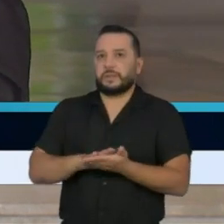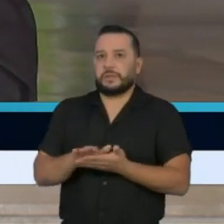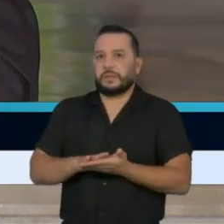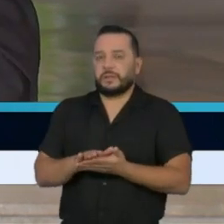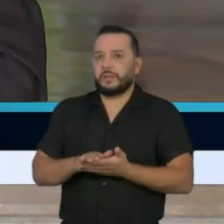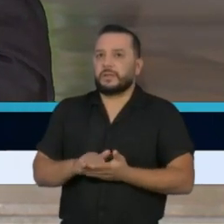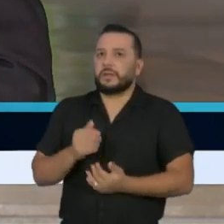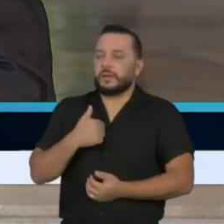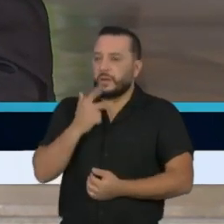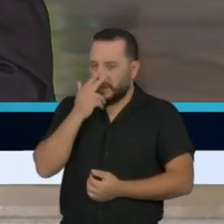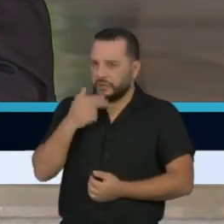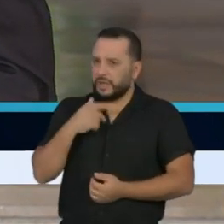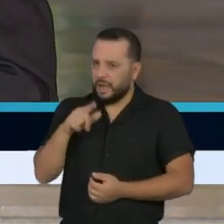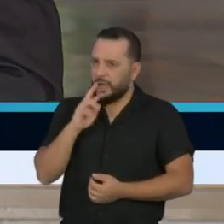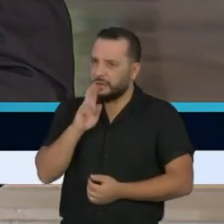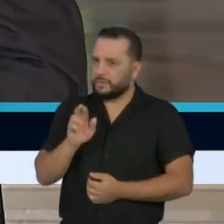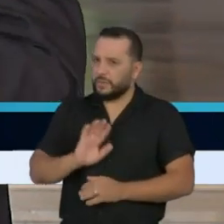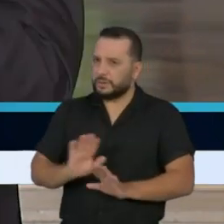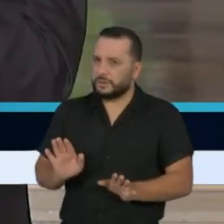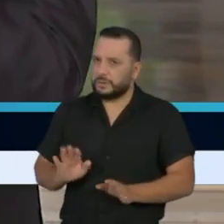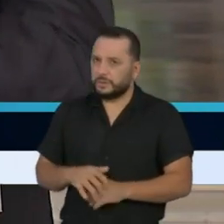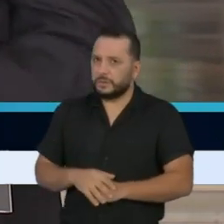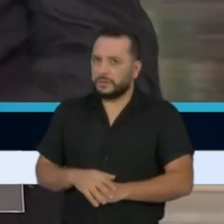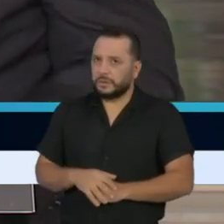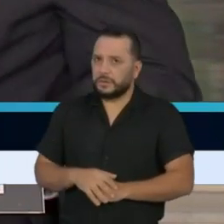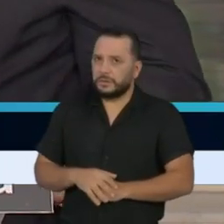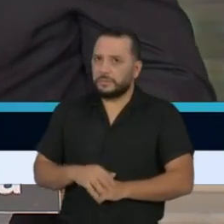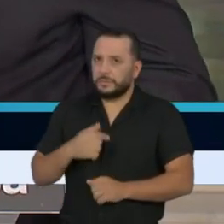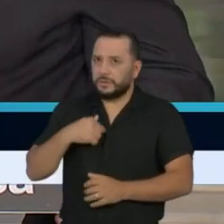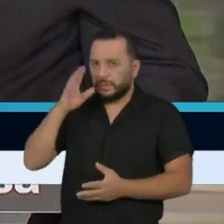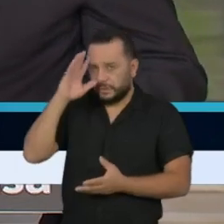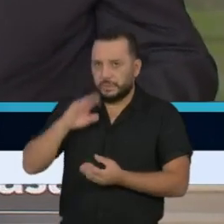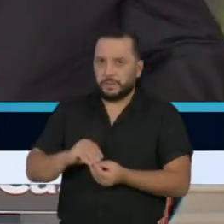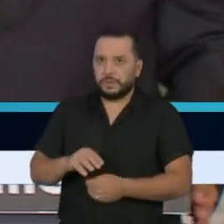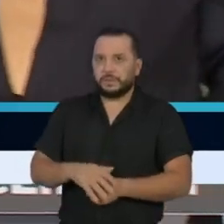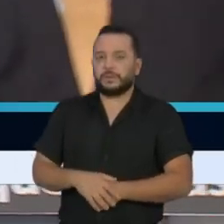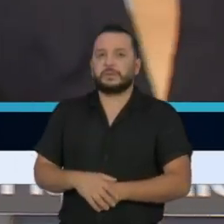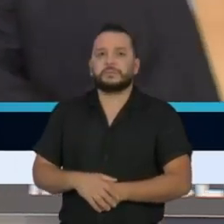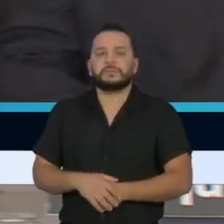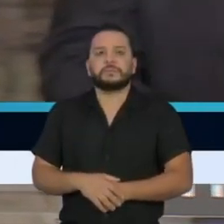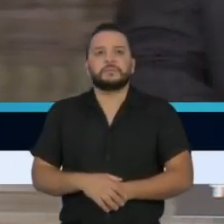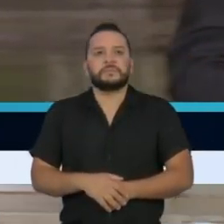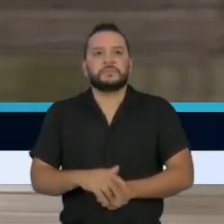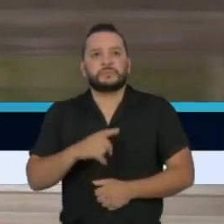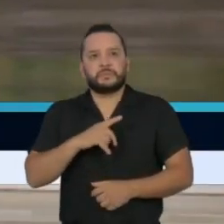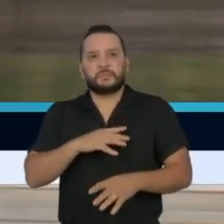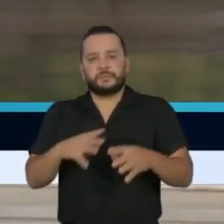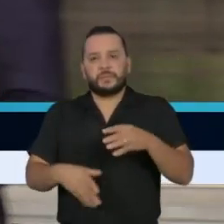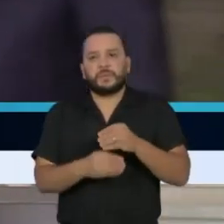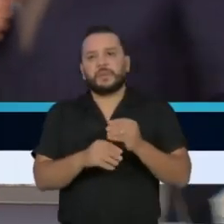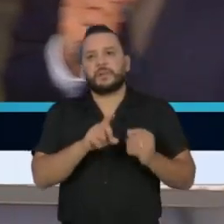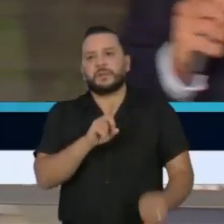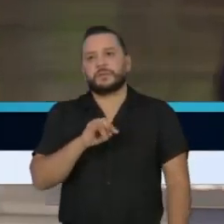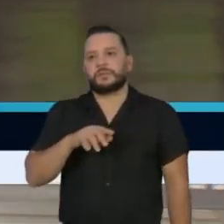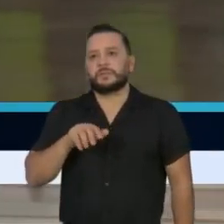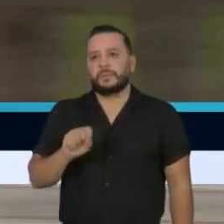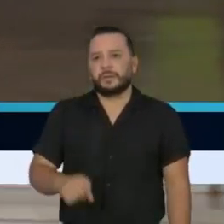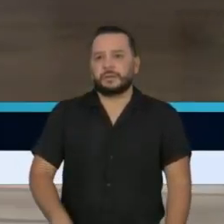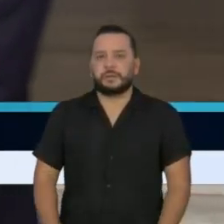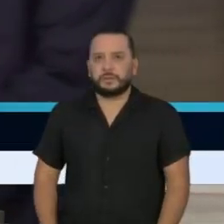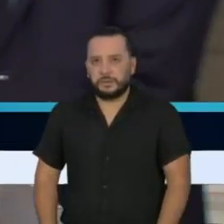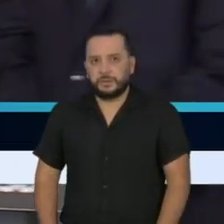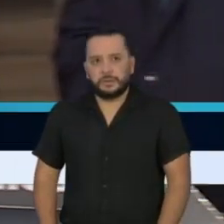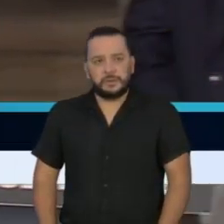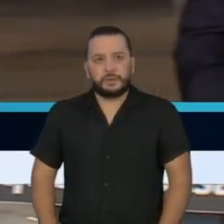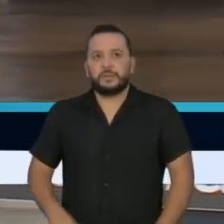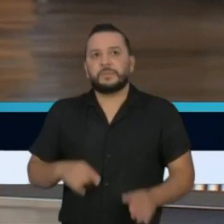Acho que esta é meu entendimento a respeito. Pedir a complementação do Dr. Dimas Covas, a pergunta do jornalista